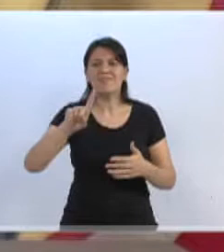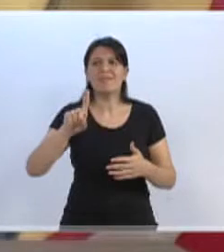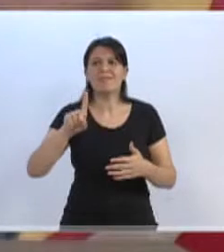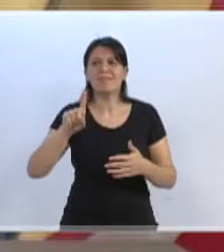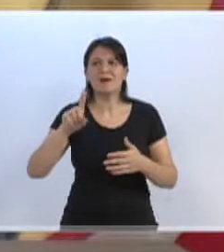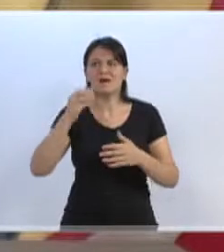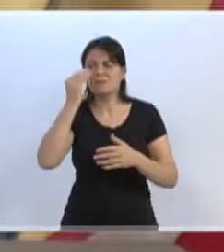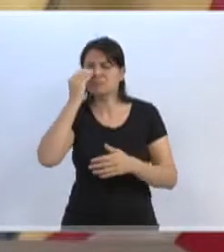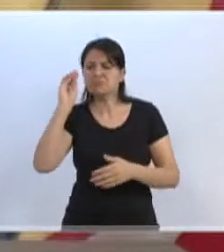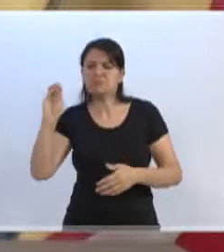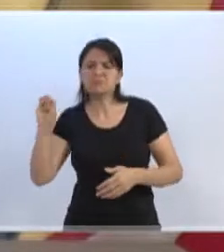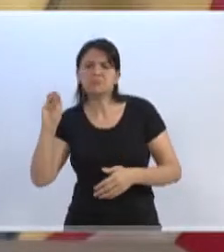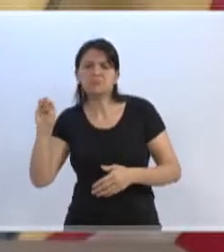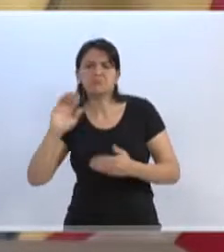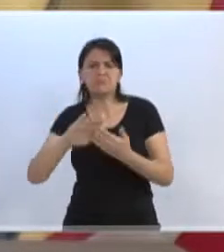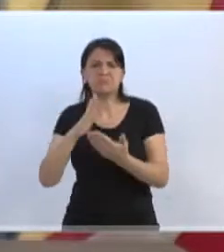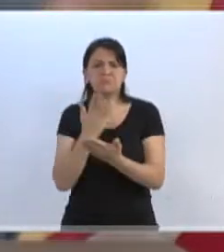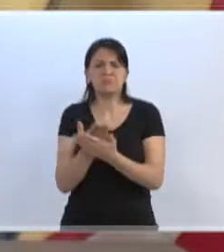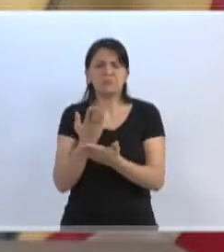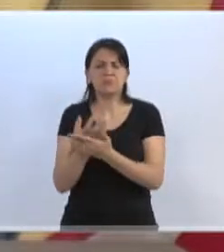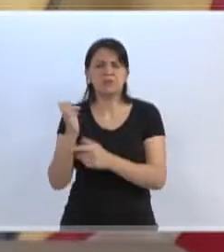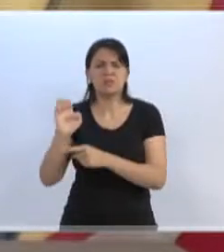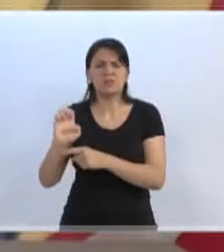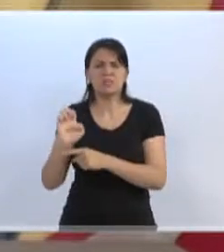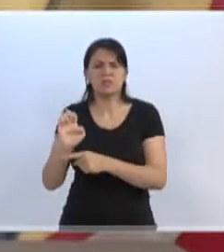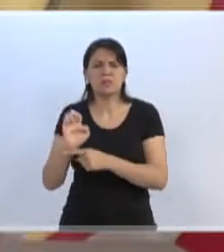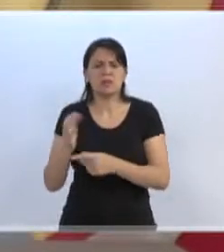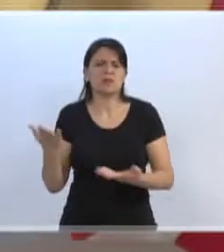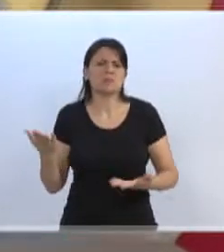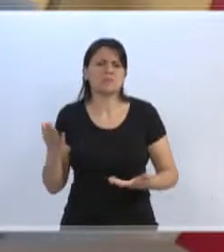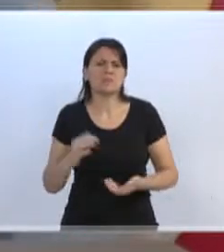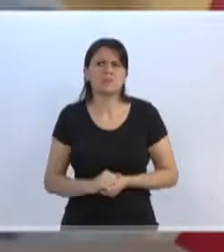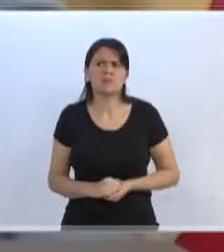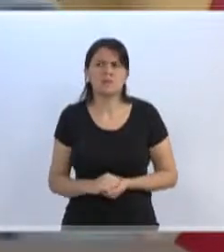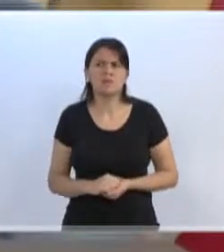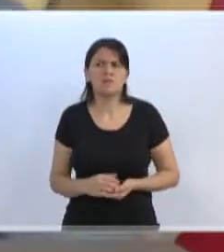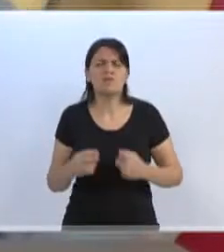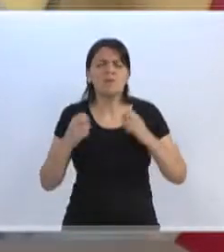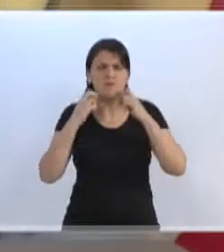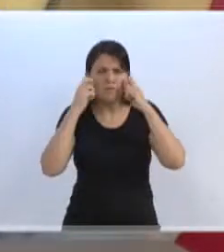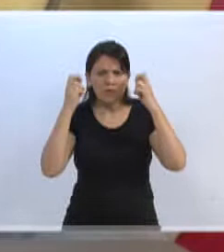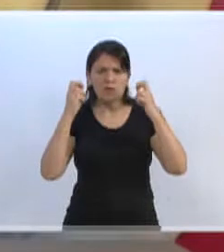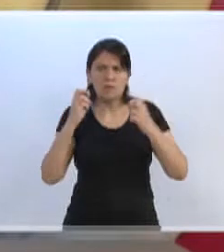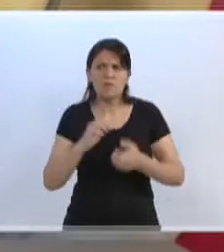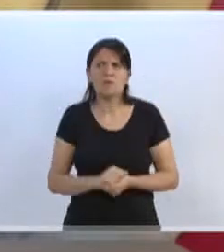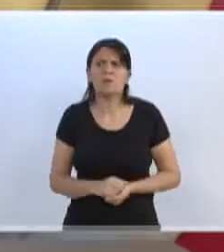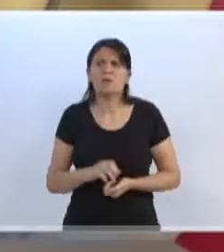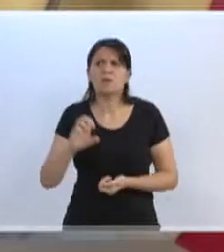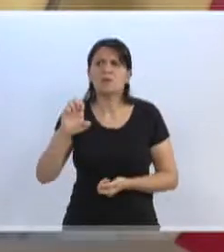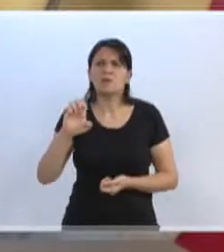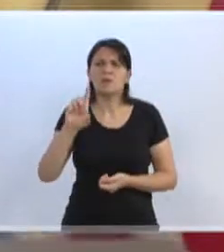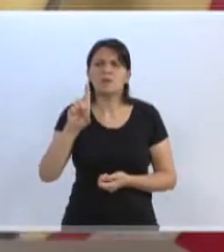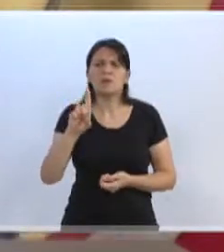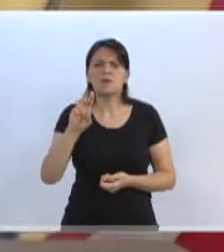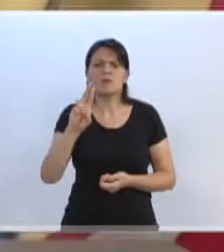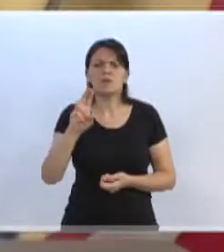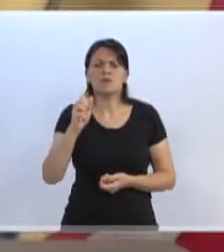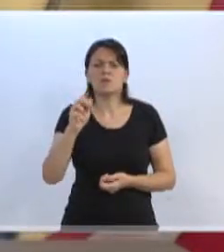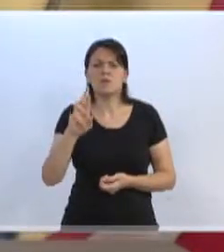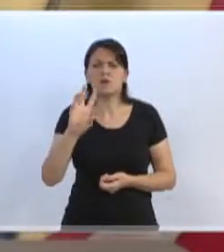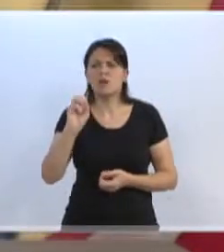abandono desse na escola do estado uma pessoa que é de blumenau da nossa cidade vergonhoso eduardo deixa vergonhoso